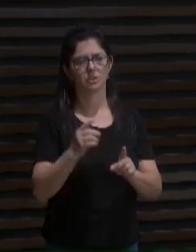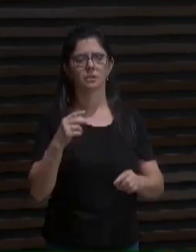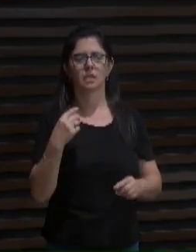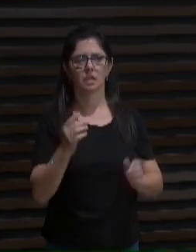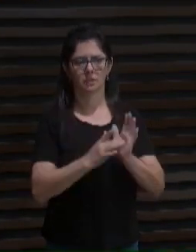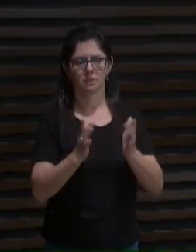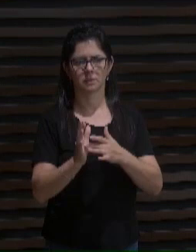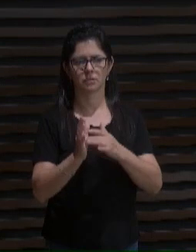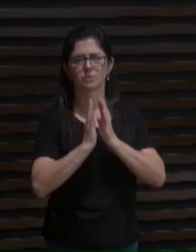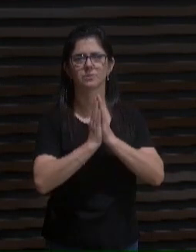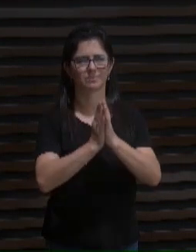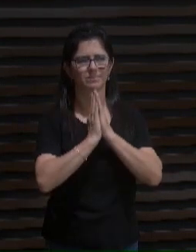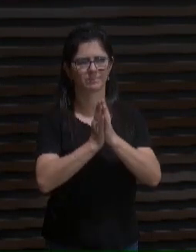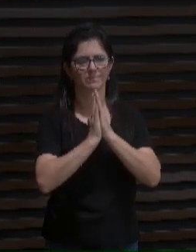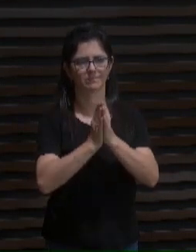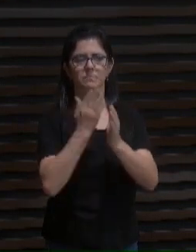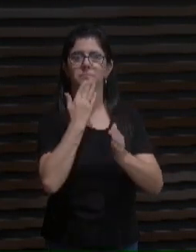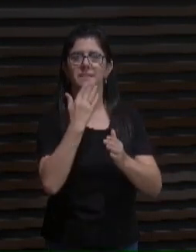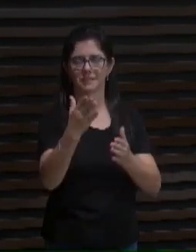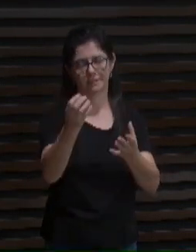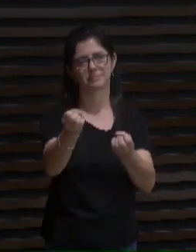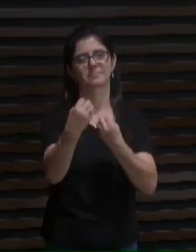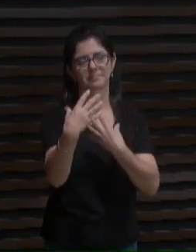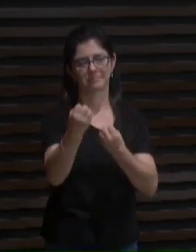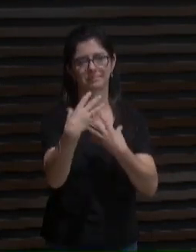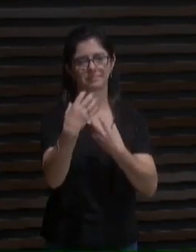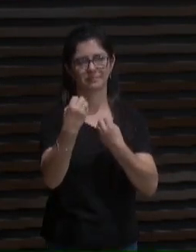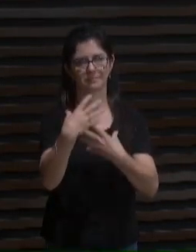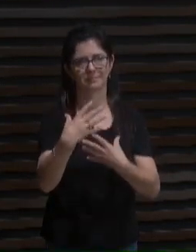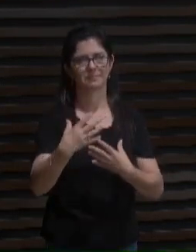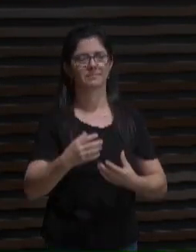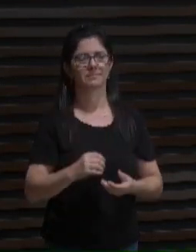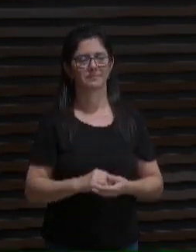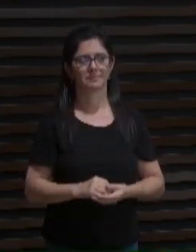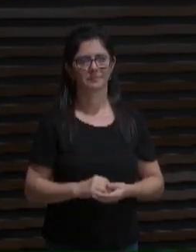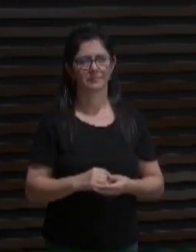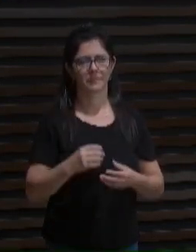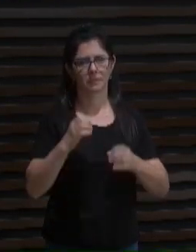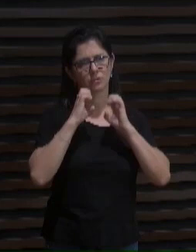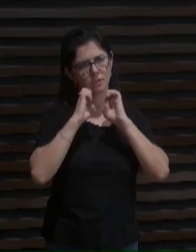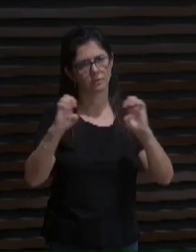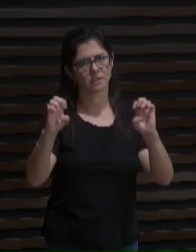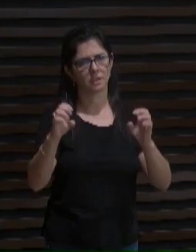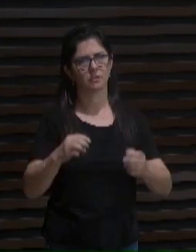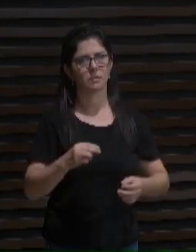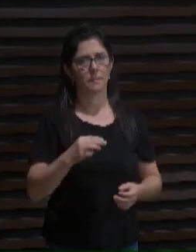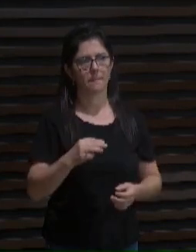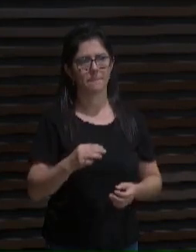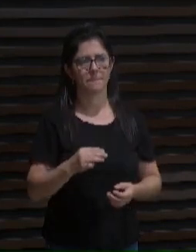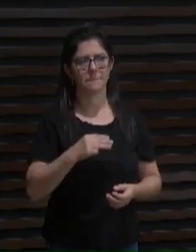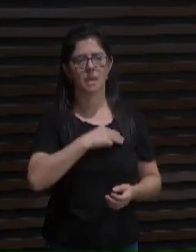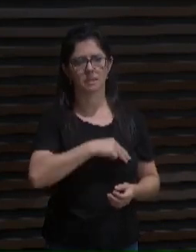vezes, pediu para que ele os ensinasse. Nós encontramos esse modelo registrado no Evangelho de Mateus 6, de 9 a